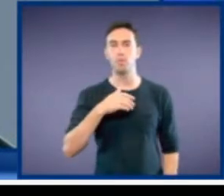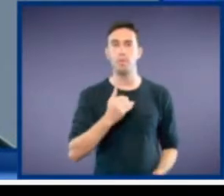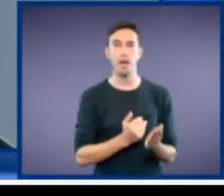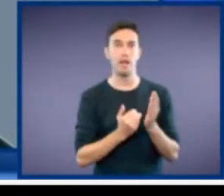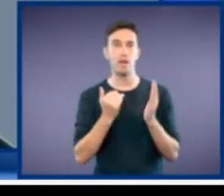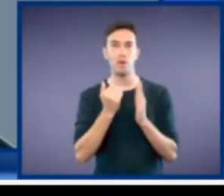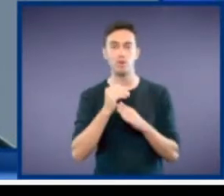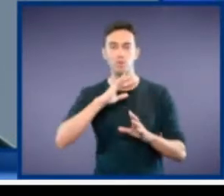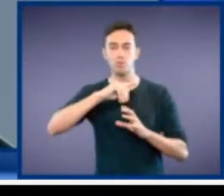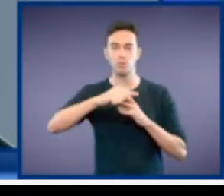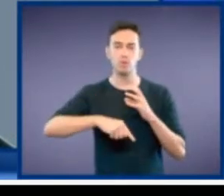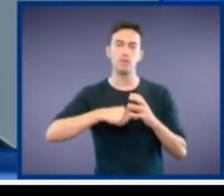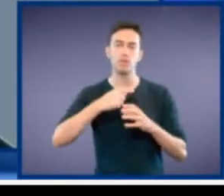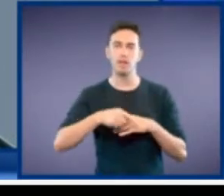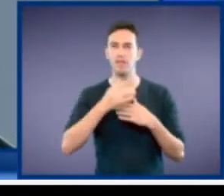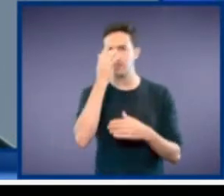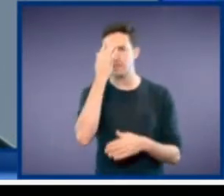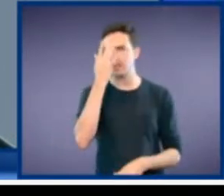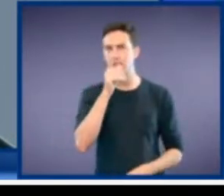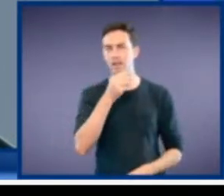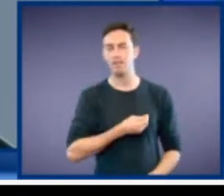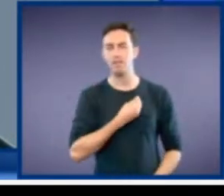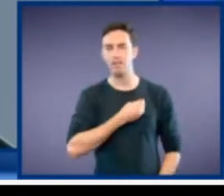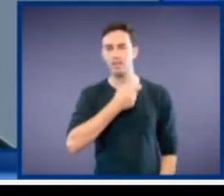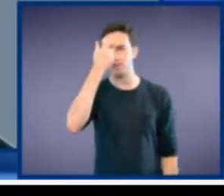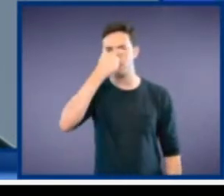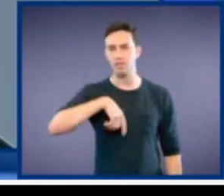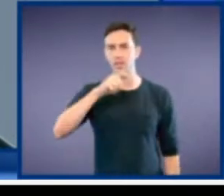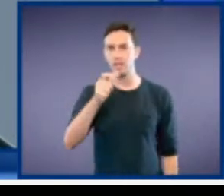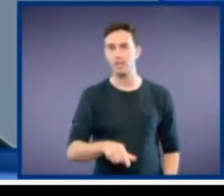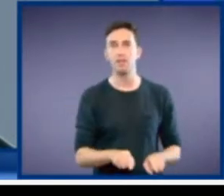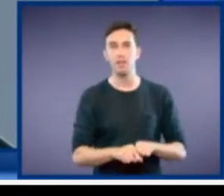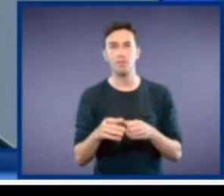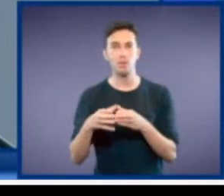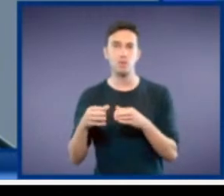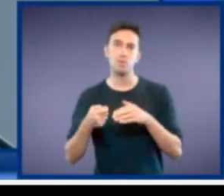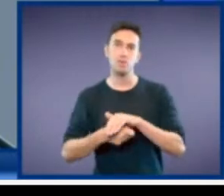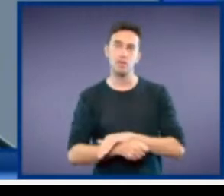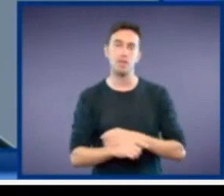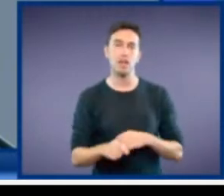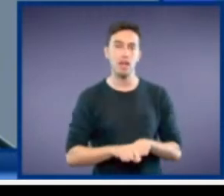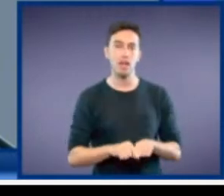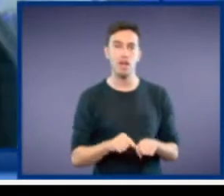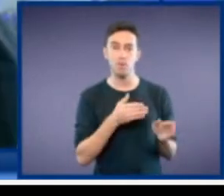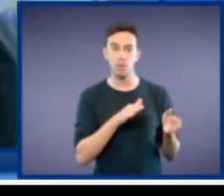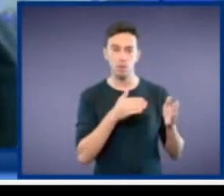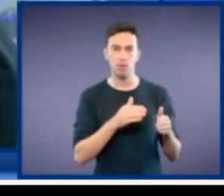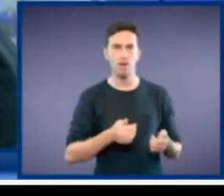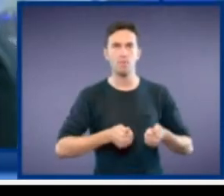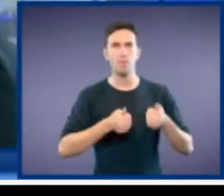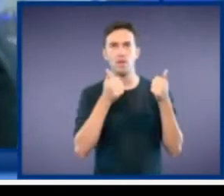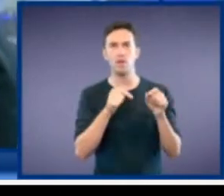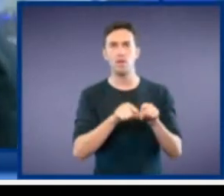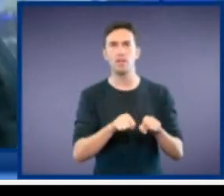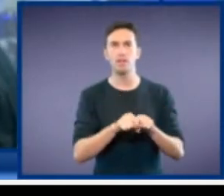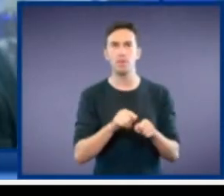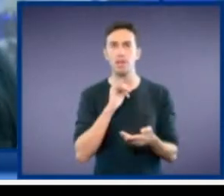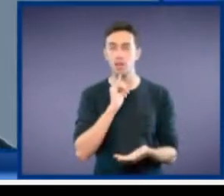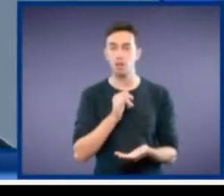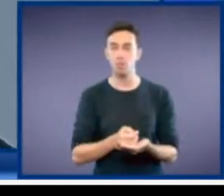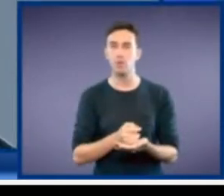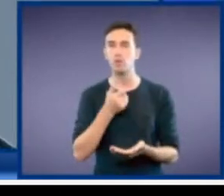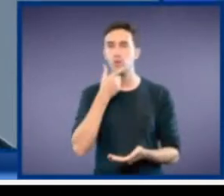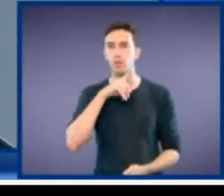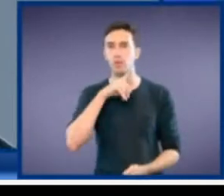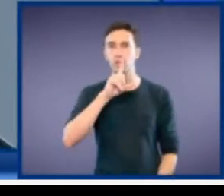facilitando a vida do cidadão e do investidor. Aumentamos a produtividade, geramos uma redução de imposto muito grande, né? Primeira vez,